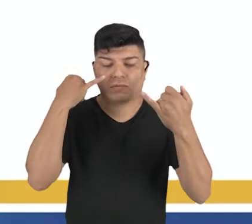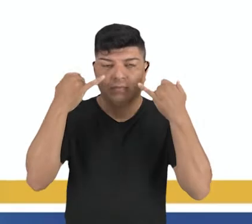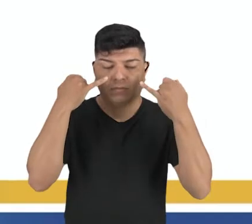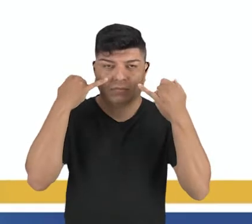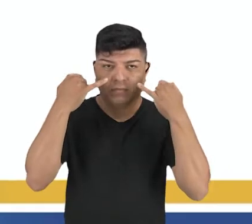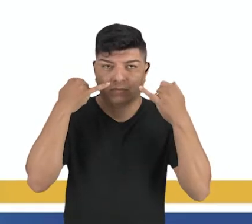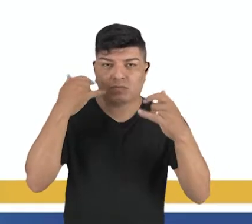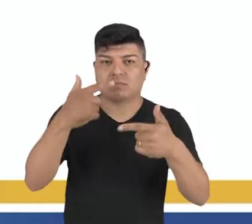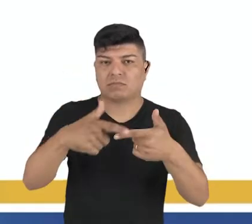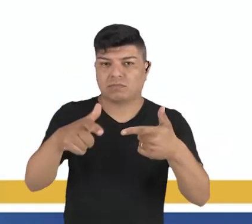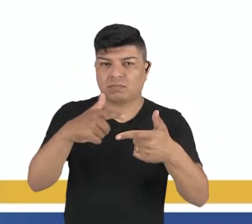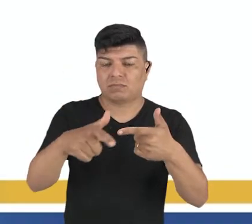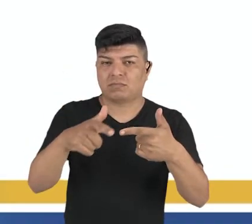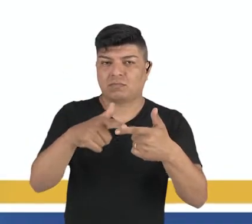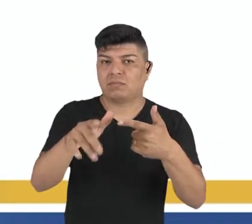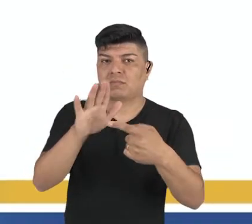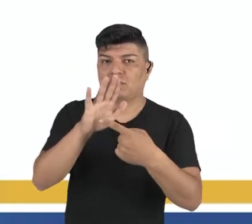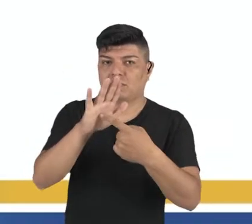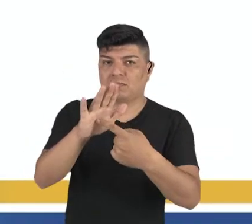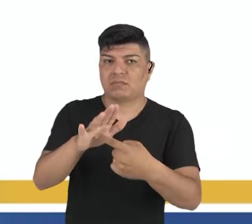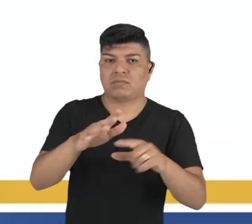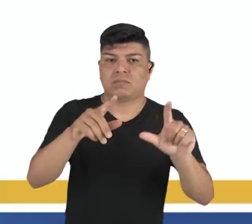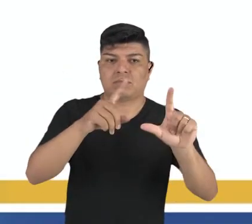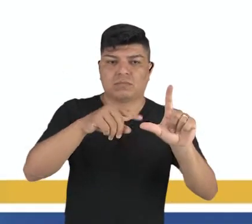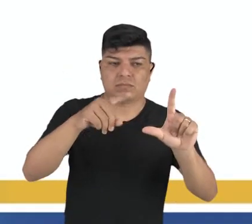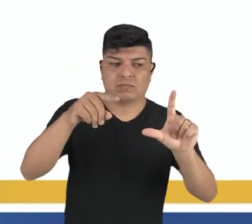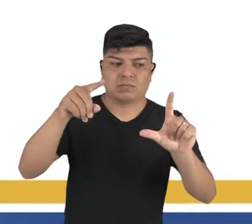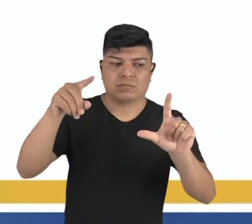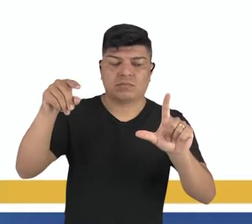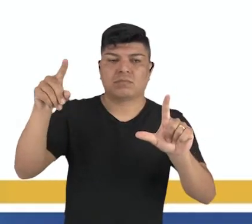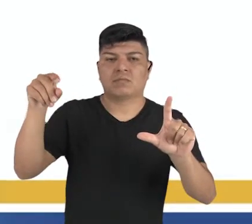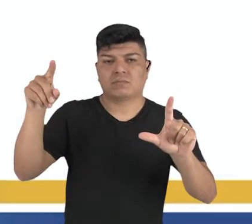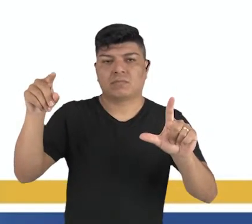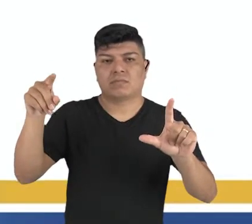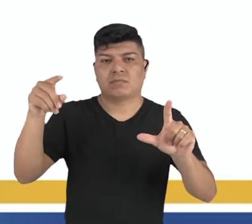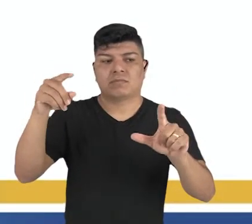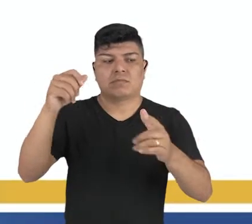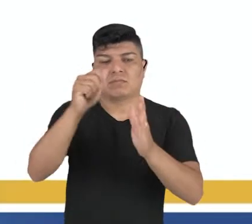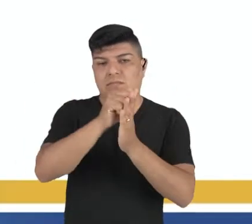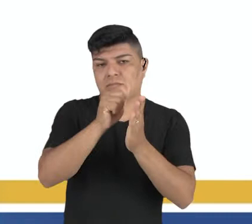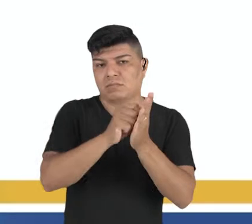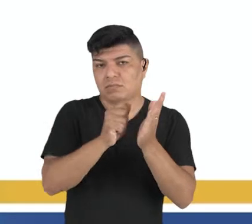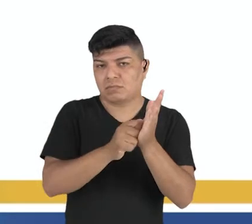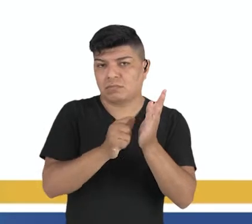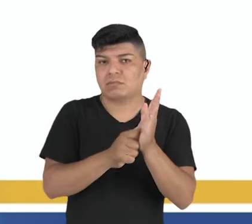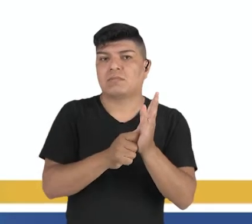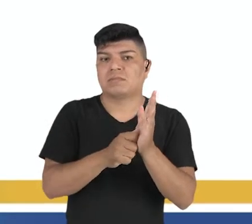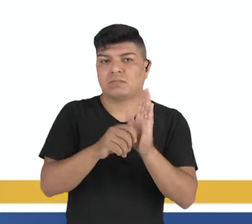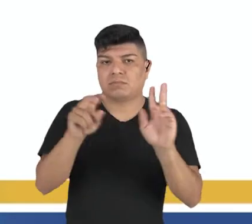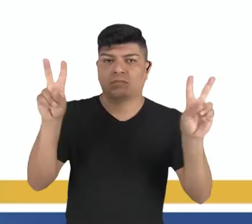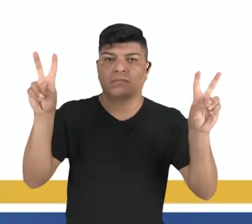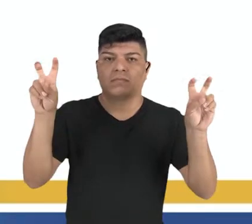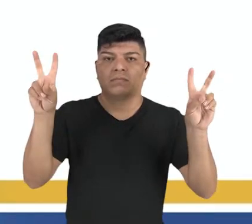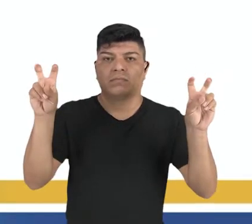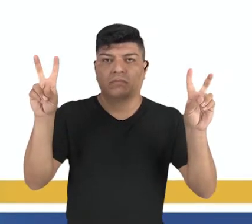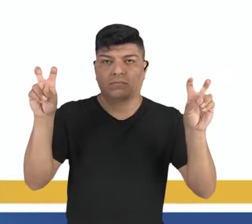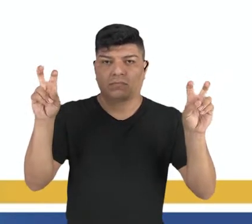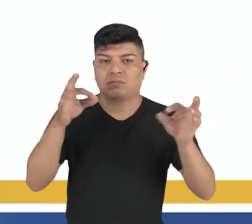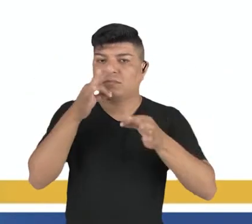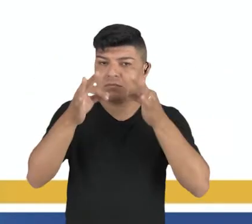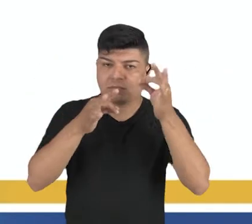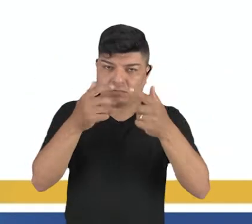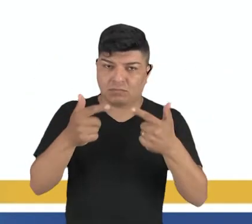o problema por meio de gráficos e dados sobre o tema, sem que haja defesa de